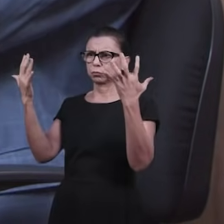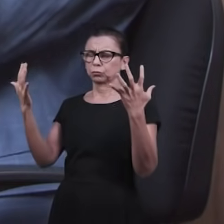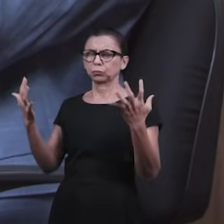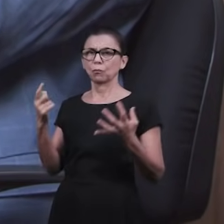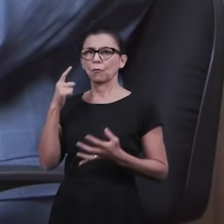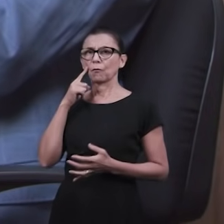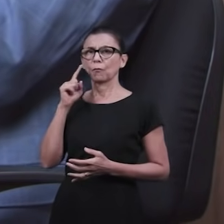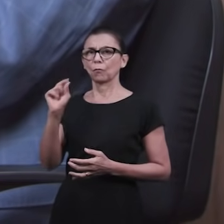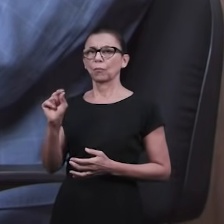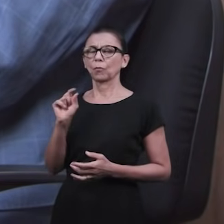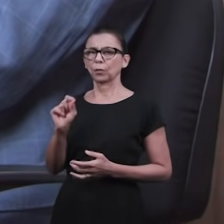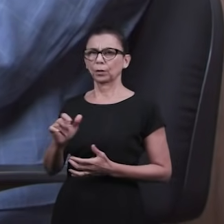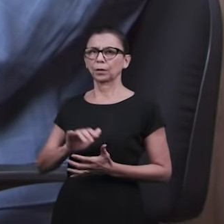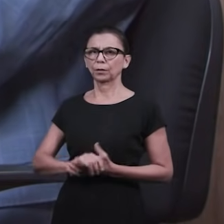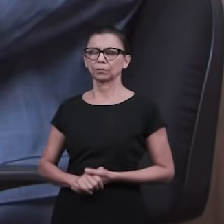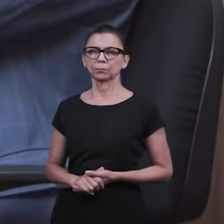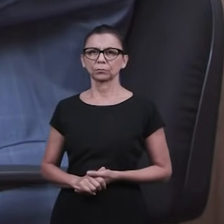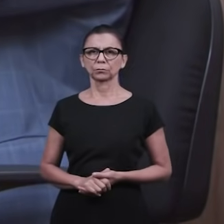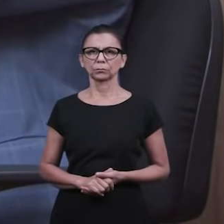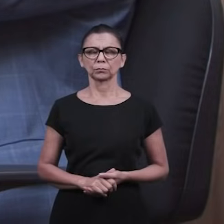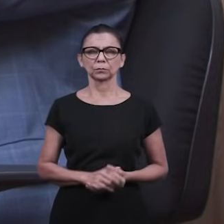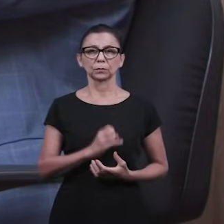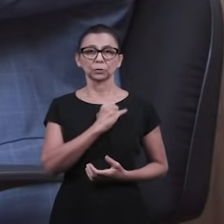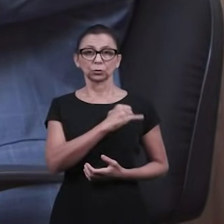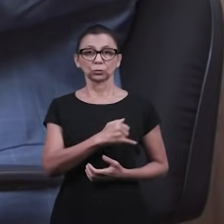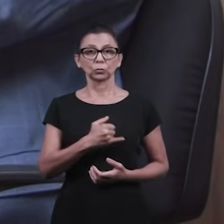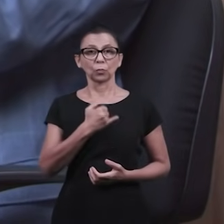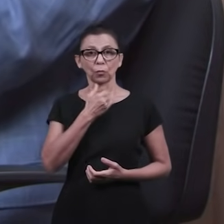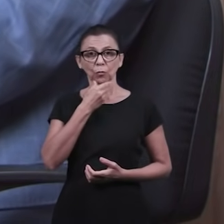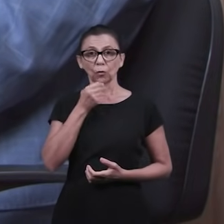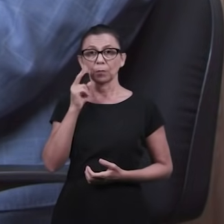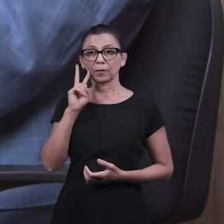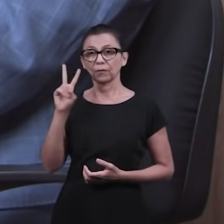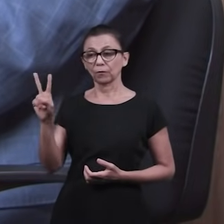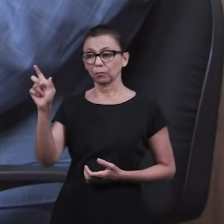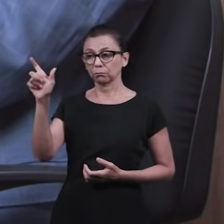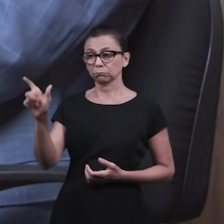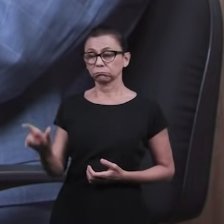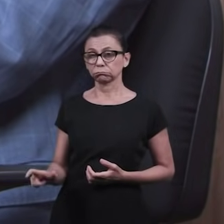e o que João viu? Um varão, João viu um varão